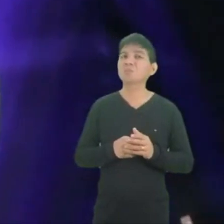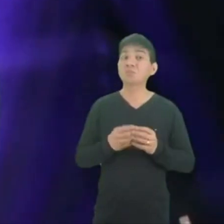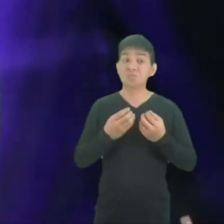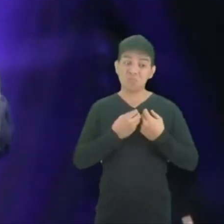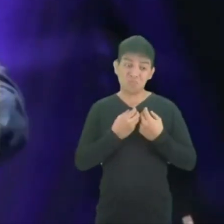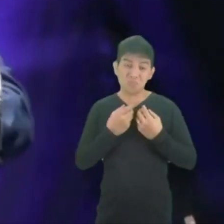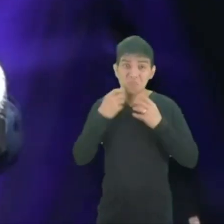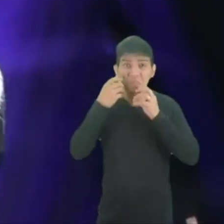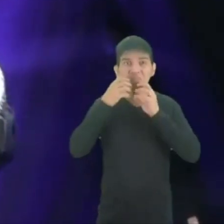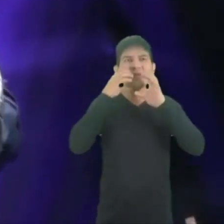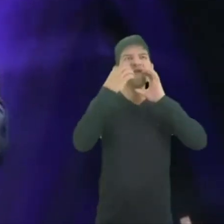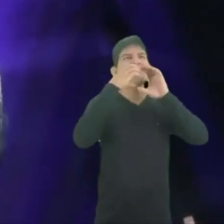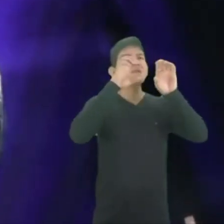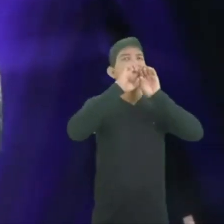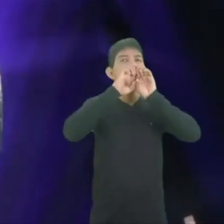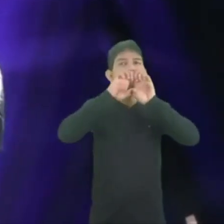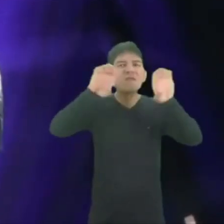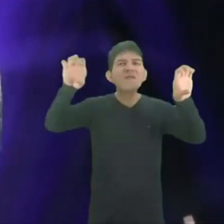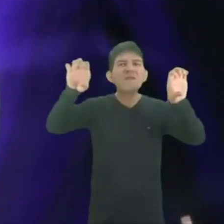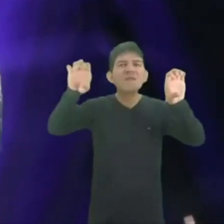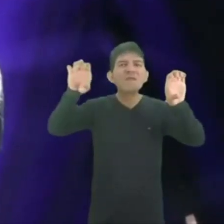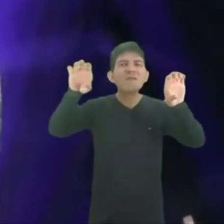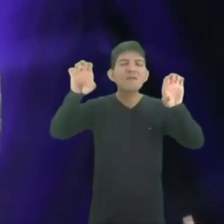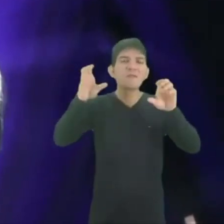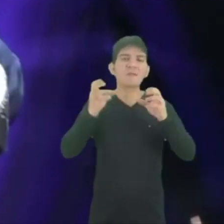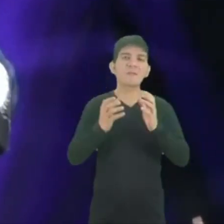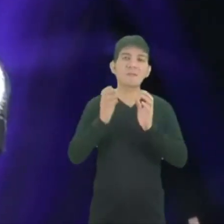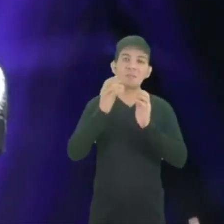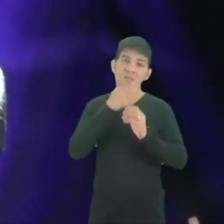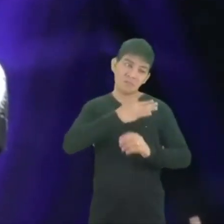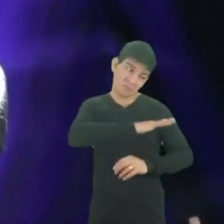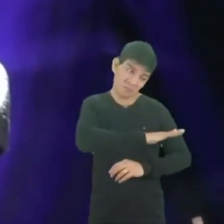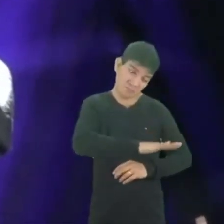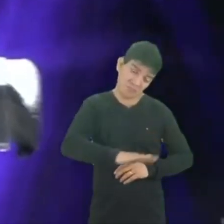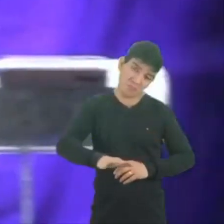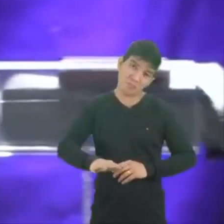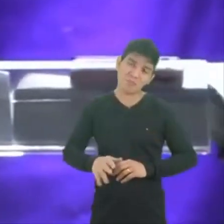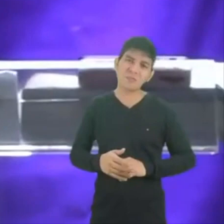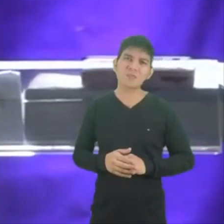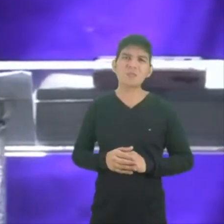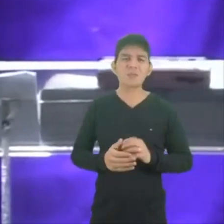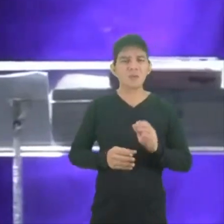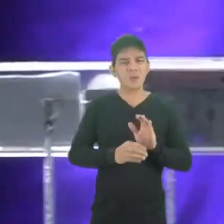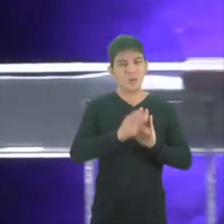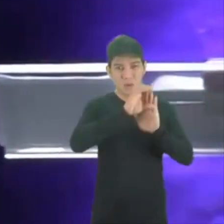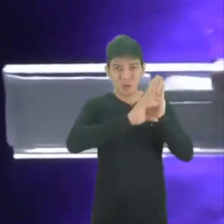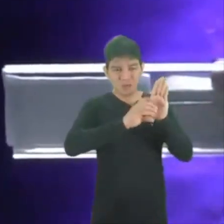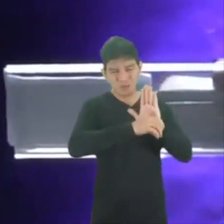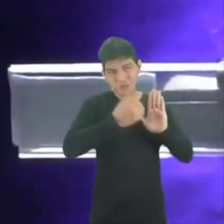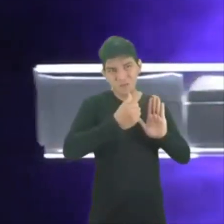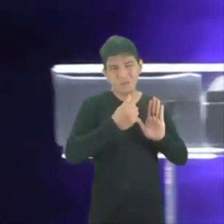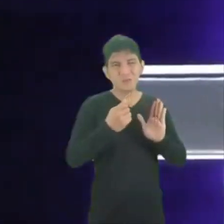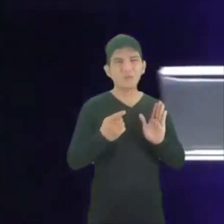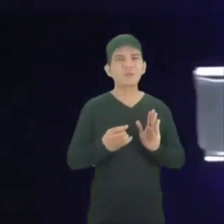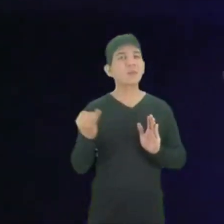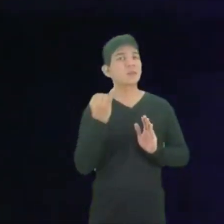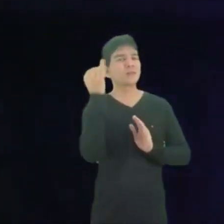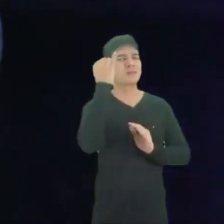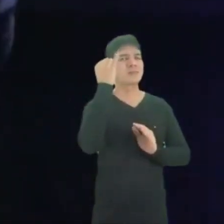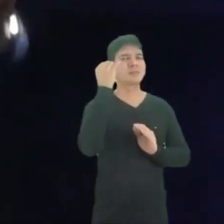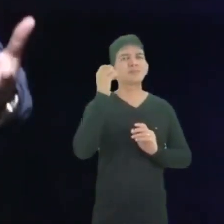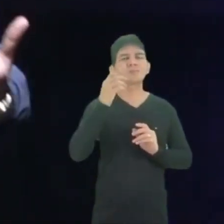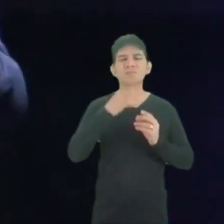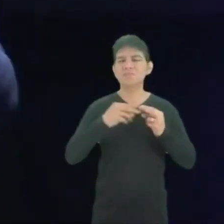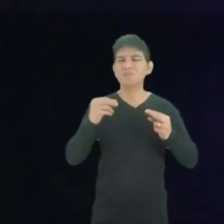Deus para os nossos pequenos, né? Diz assim, o capítulo 6 todinho é muito importante, mas eu não vou me estender,